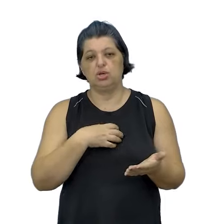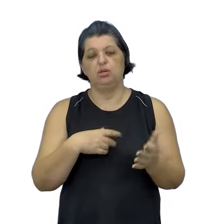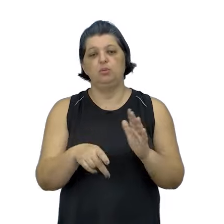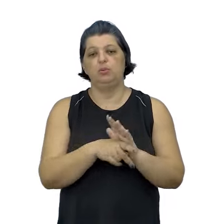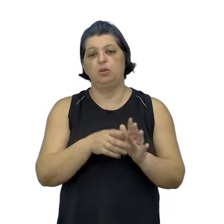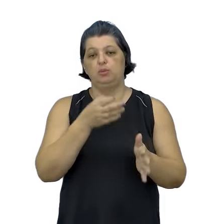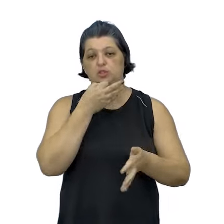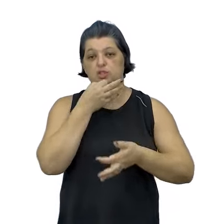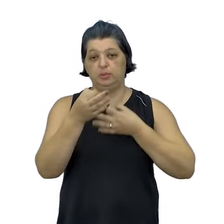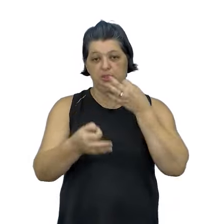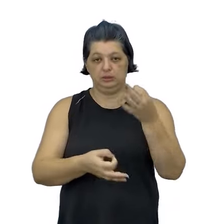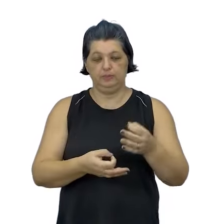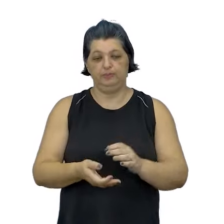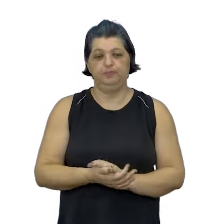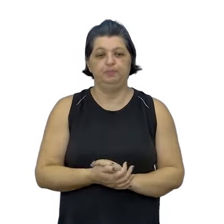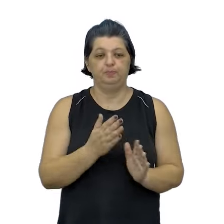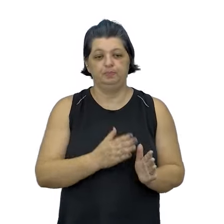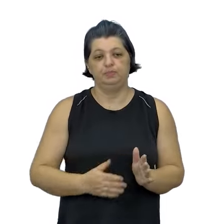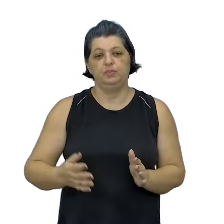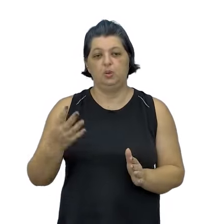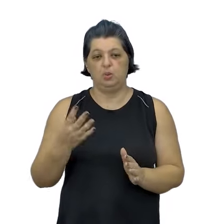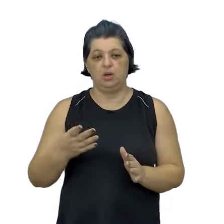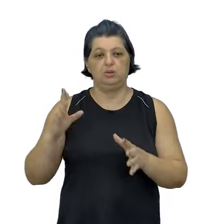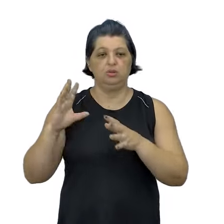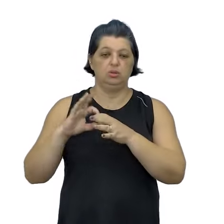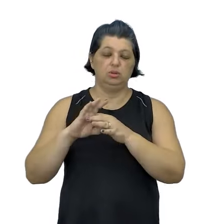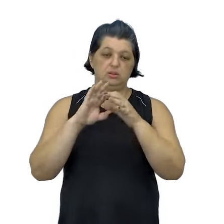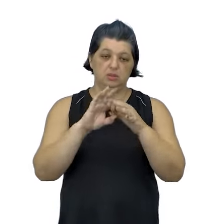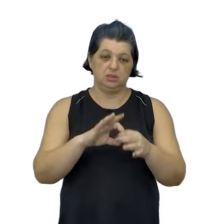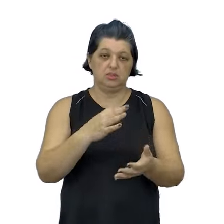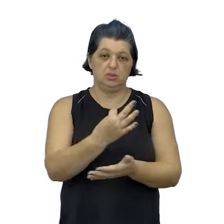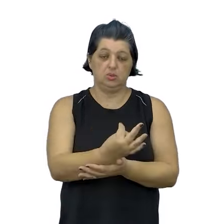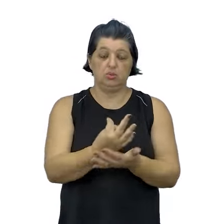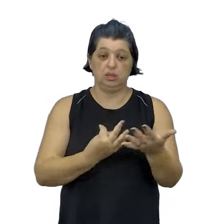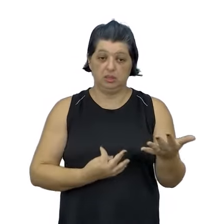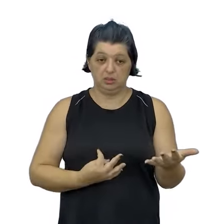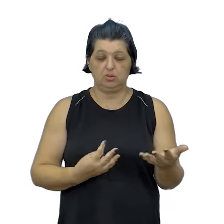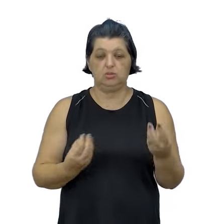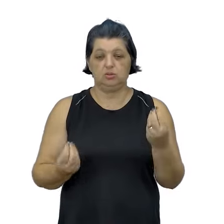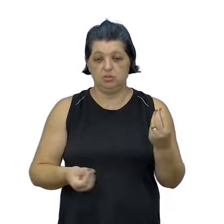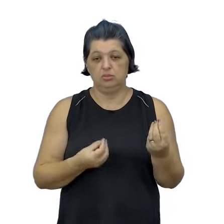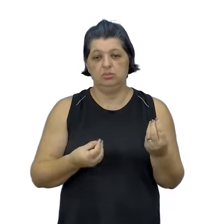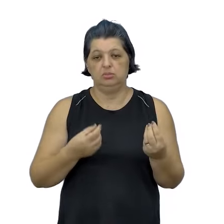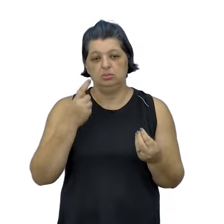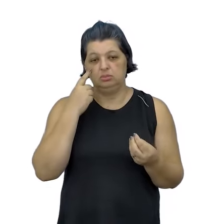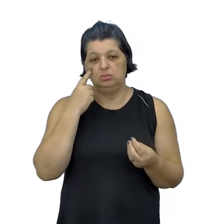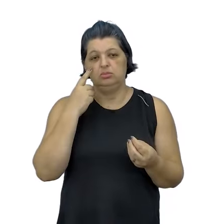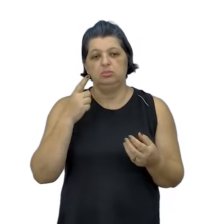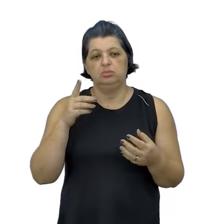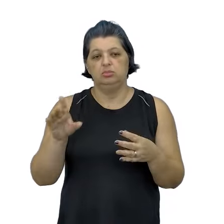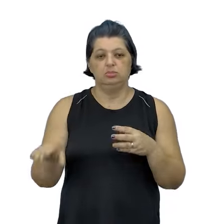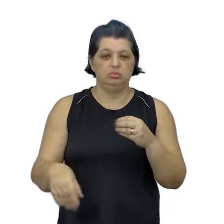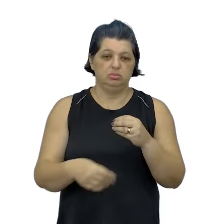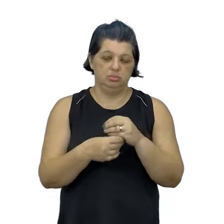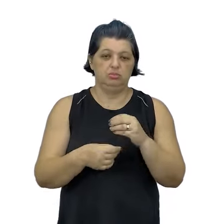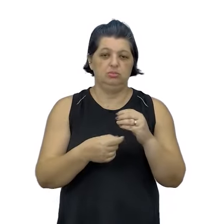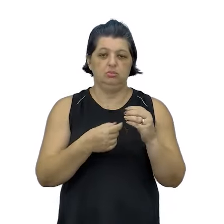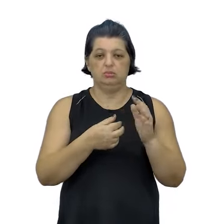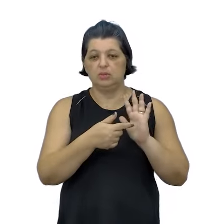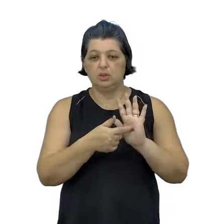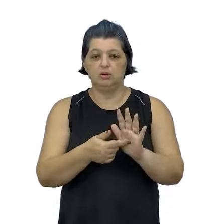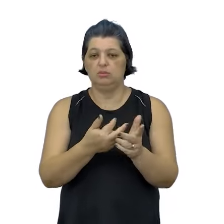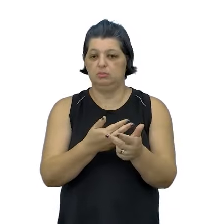criticamente. E o quarto, contextualização do texto, consiste na inserção de elementos que evidenciam um